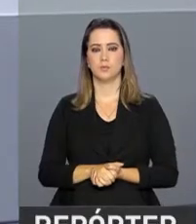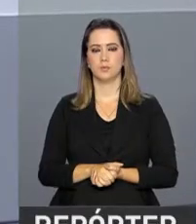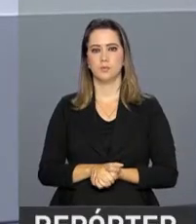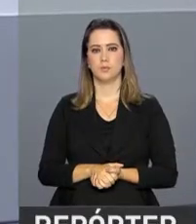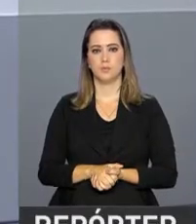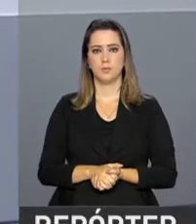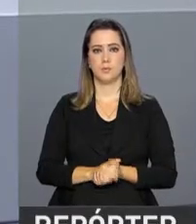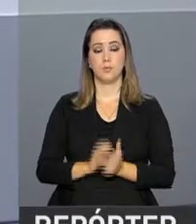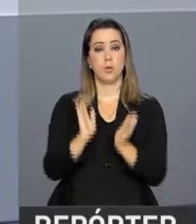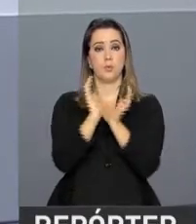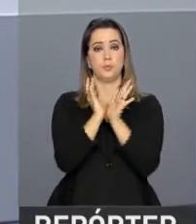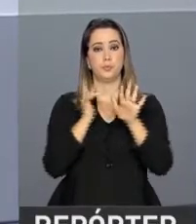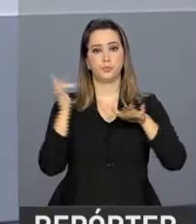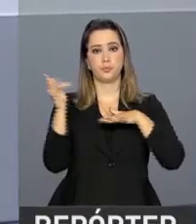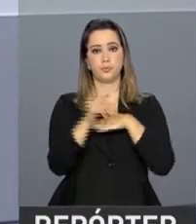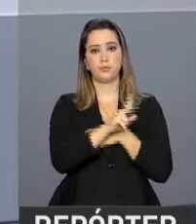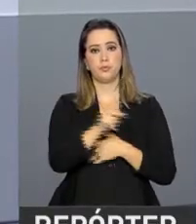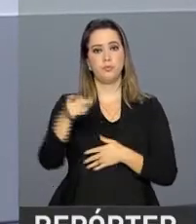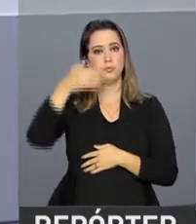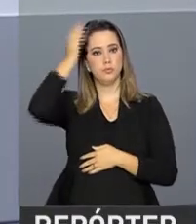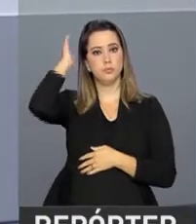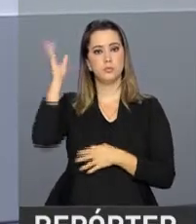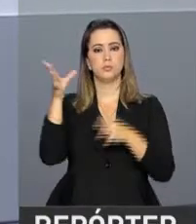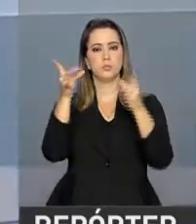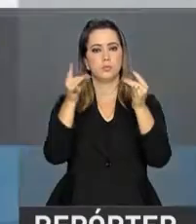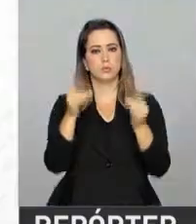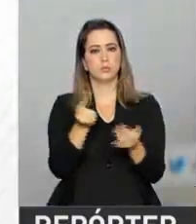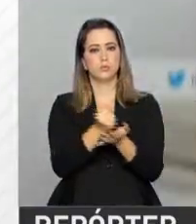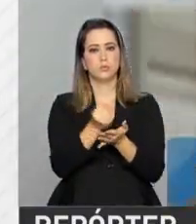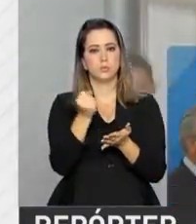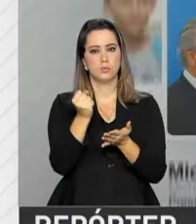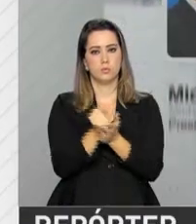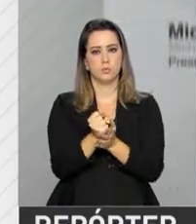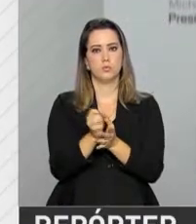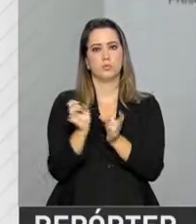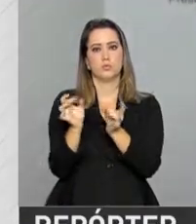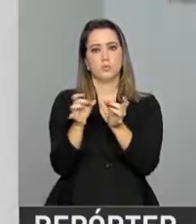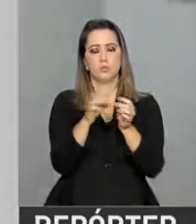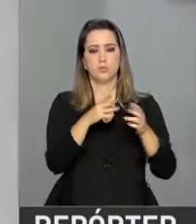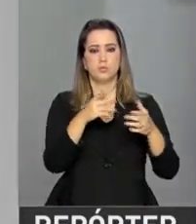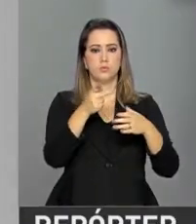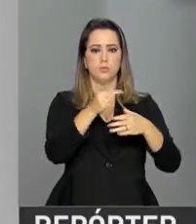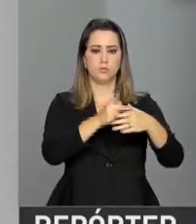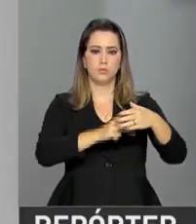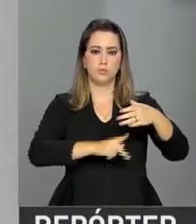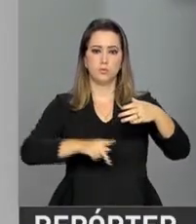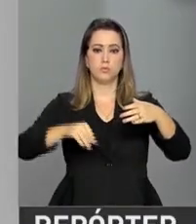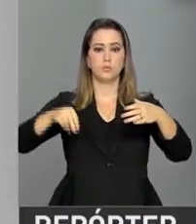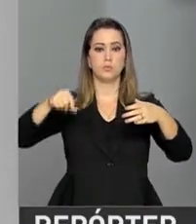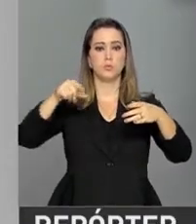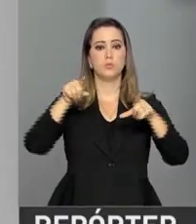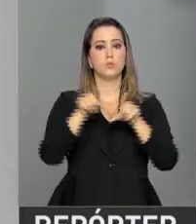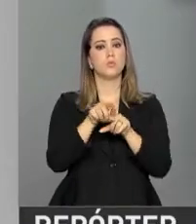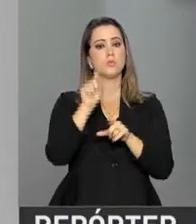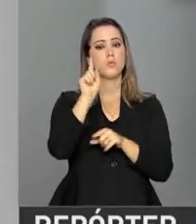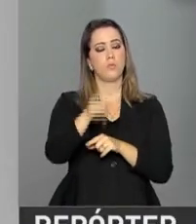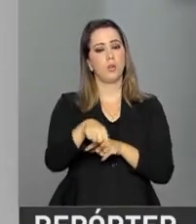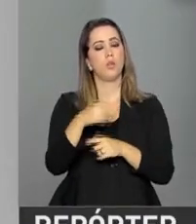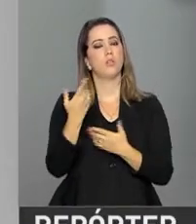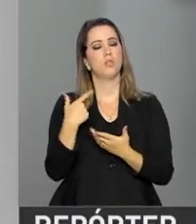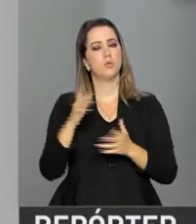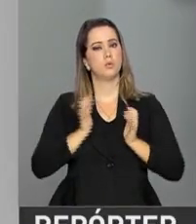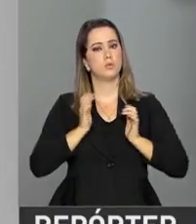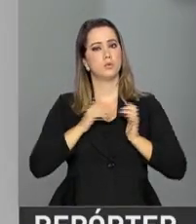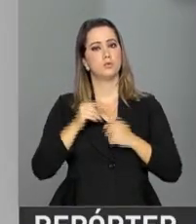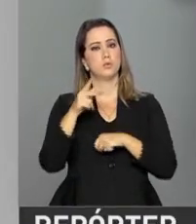nas redes sociais o presidente michel temer destacou que os contratos de concessão de áreas do pré sal fazem com que as